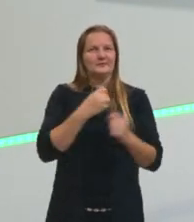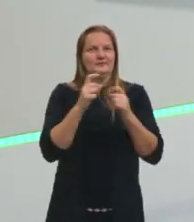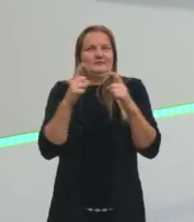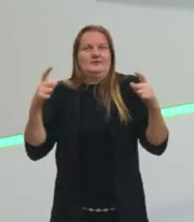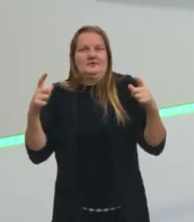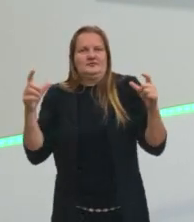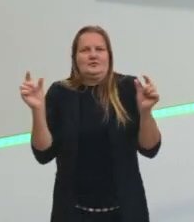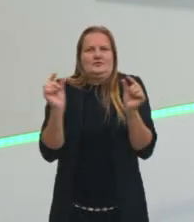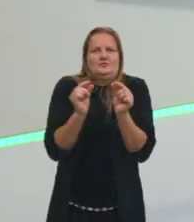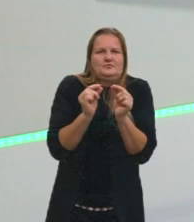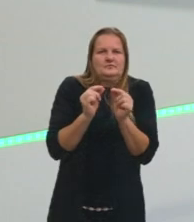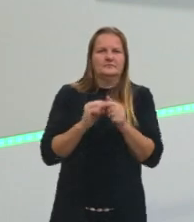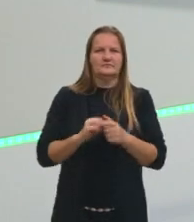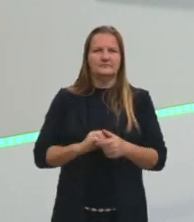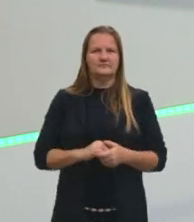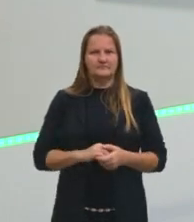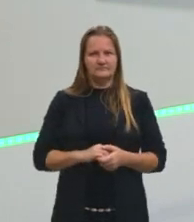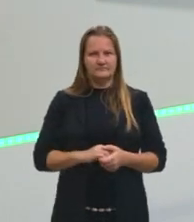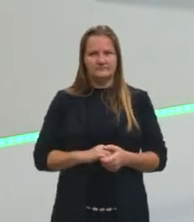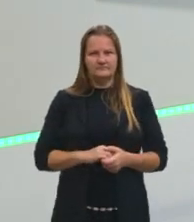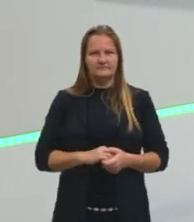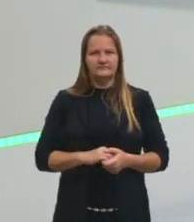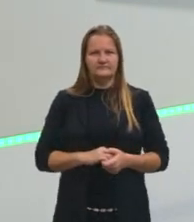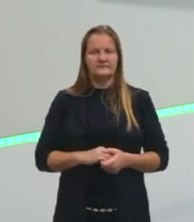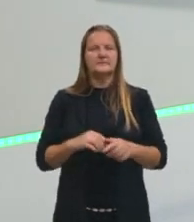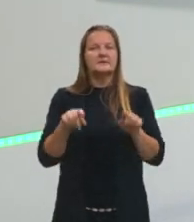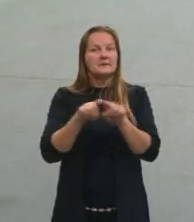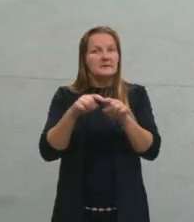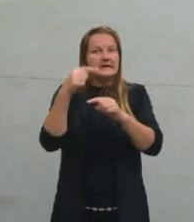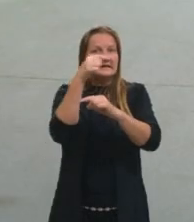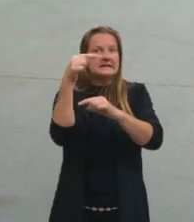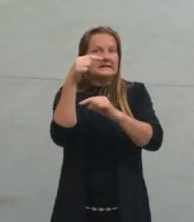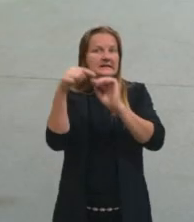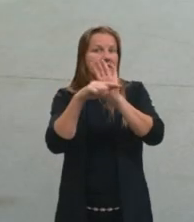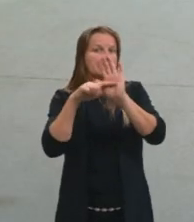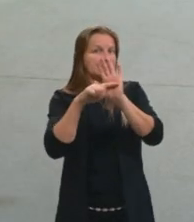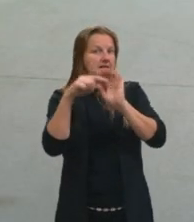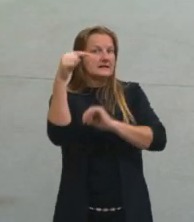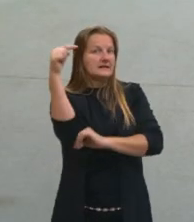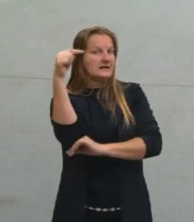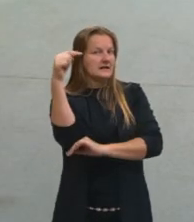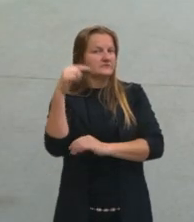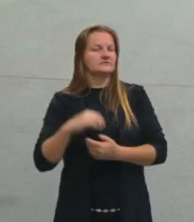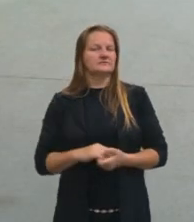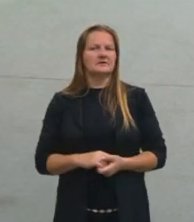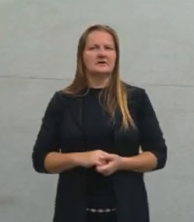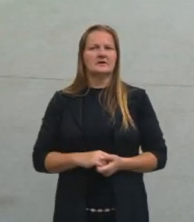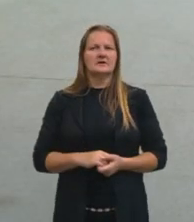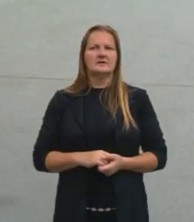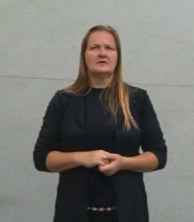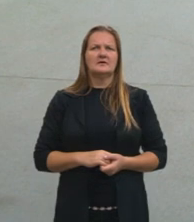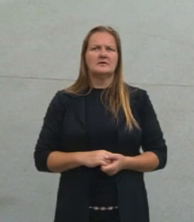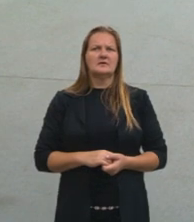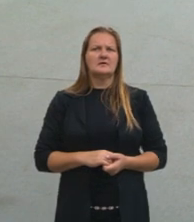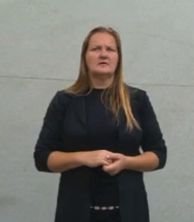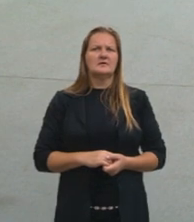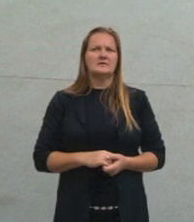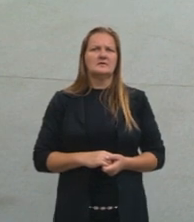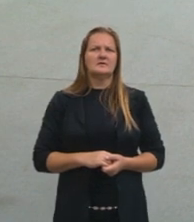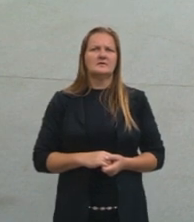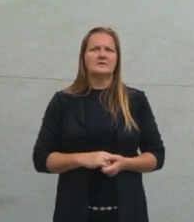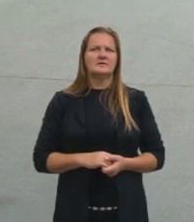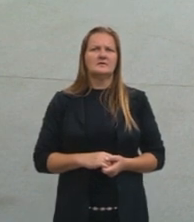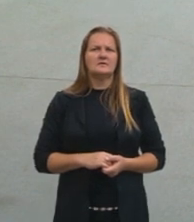ou muito pequenos é potência negativa também então agora a gente vai é de certa forma